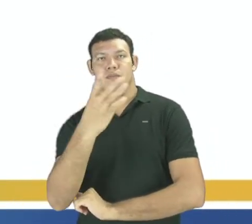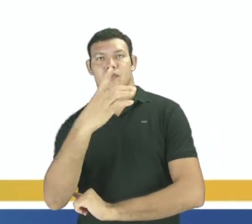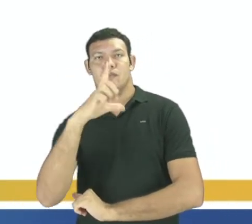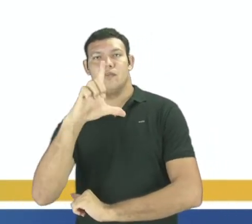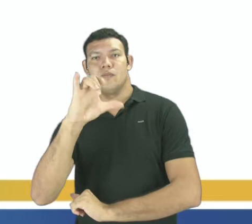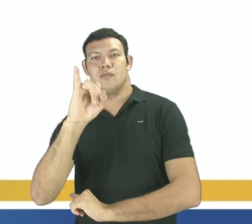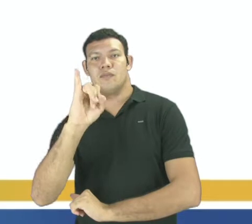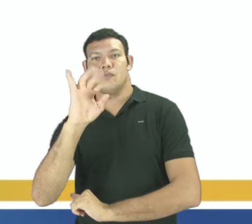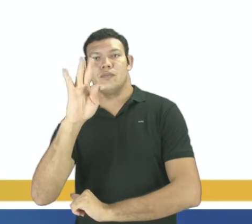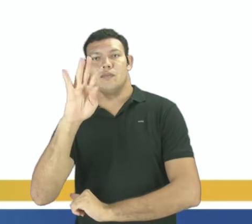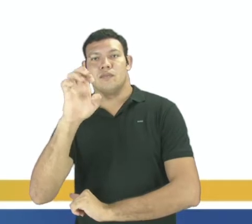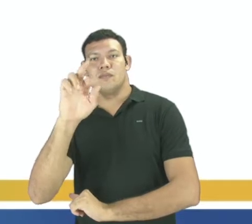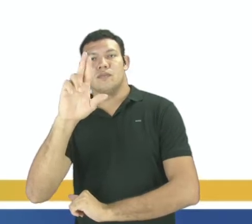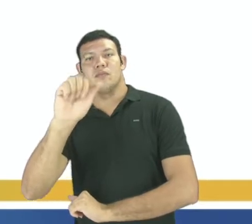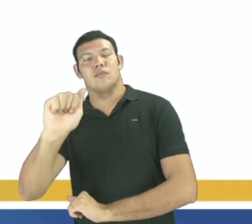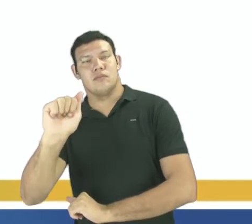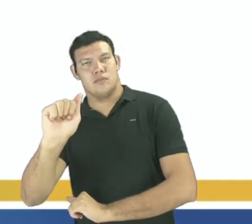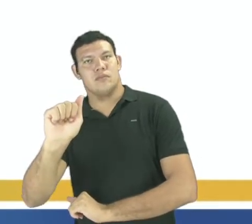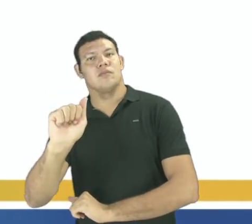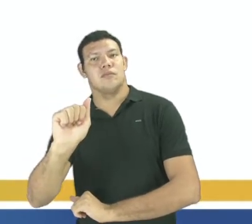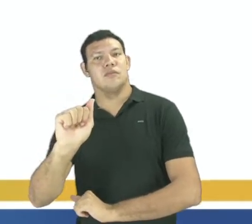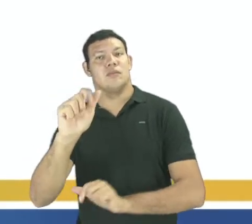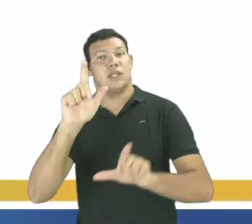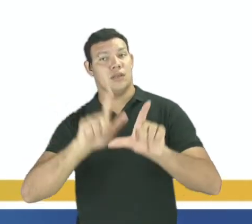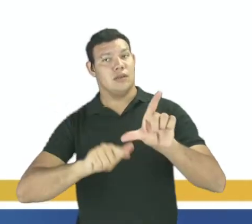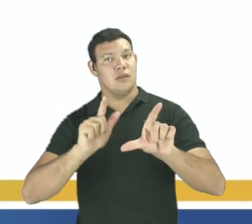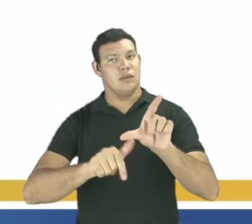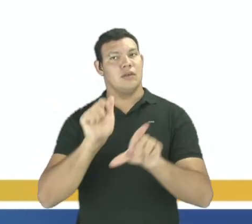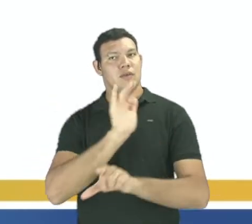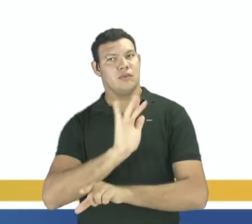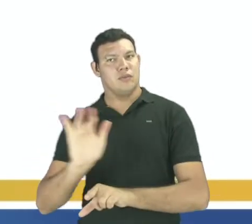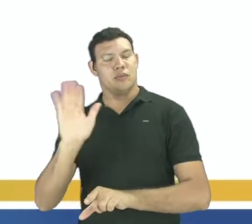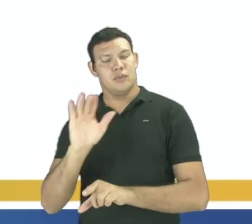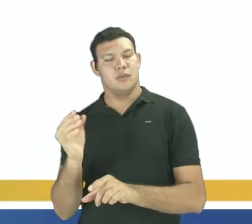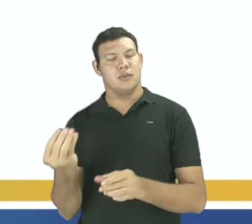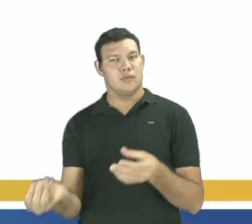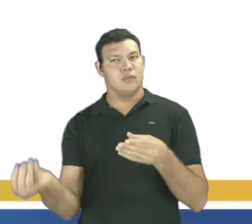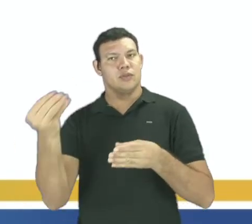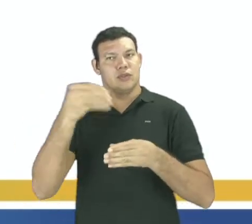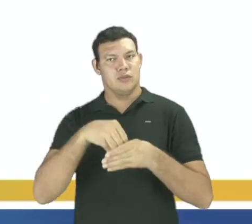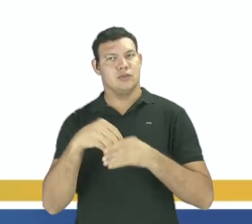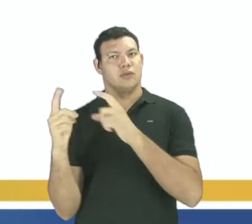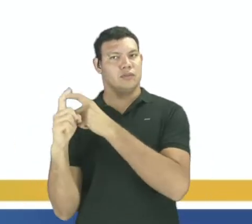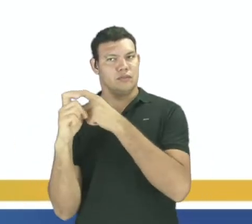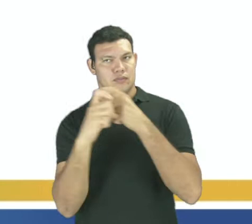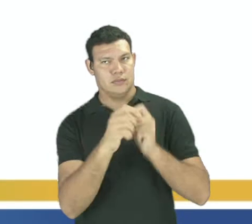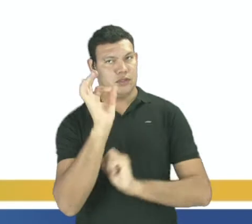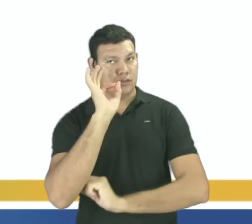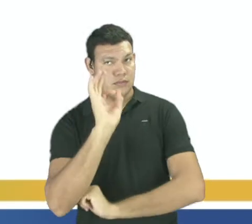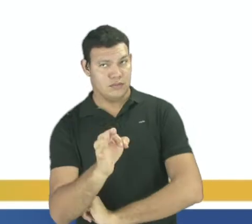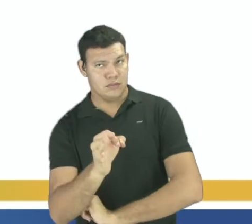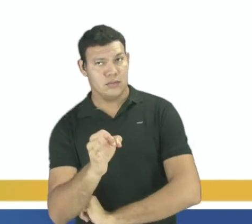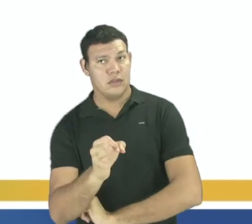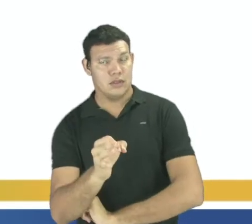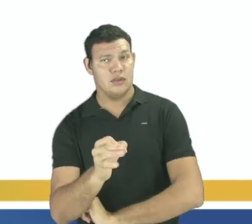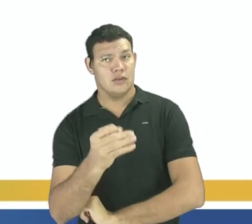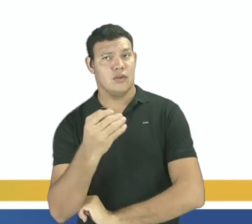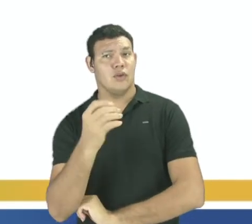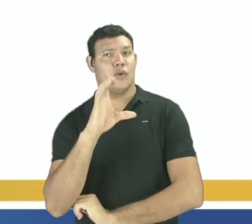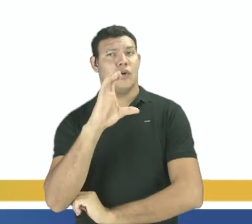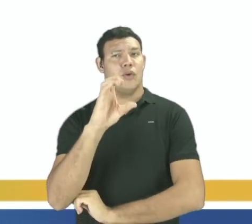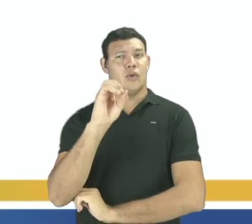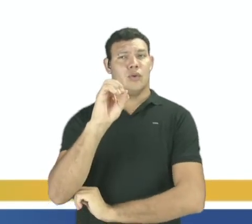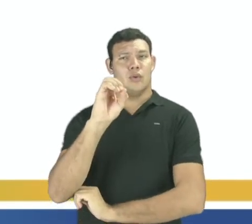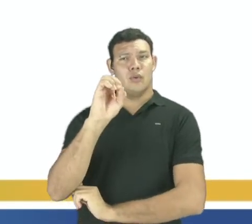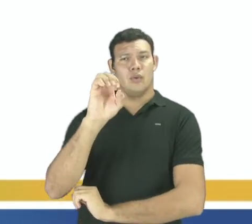as nossas letras do nosso alfabeto, tá? Quando aparecer dentro do polinômio, certo? Já os coeficientes, ele